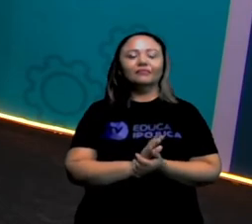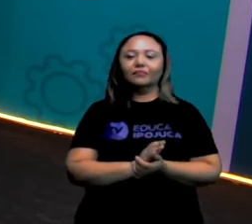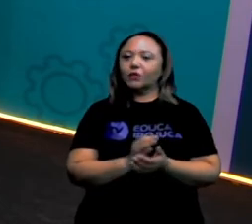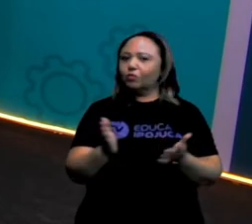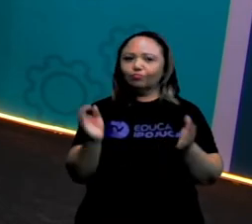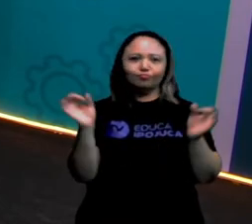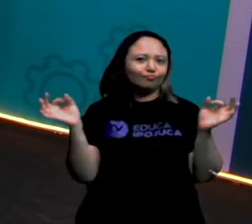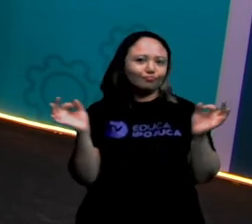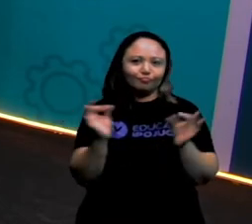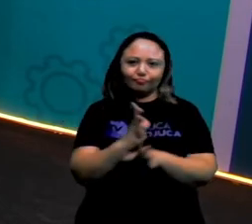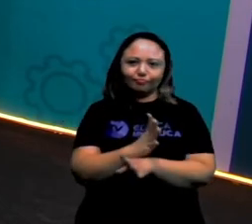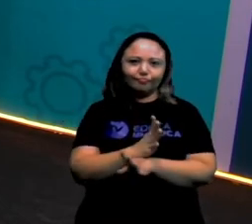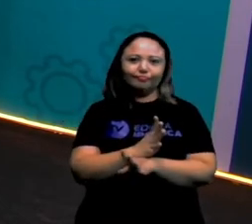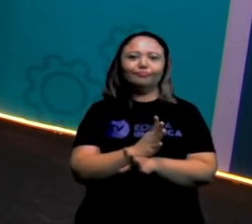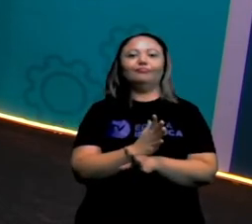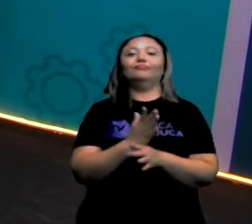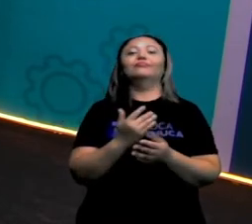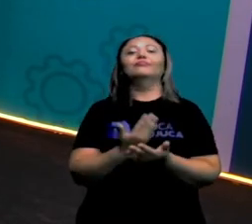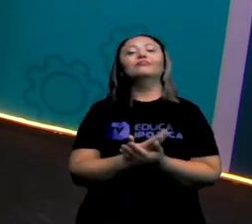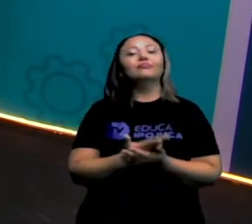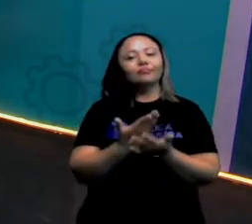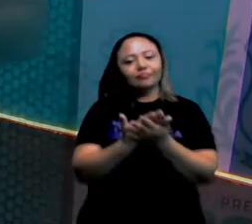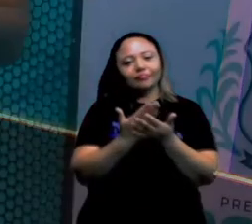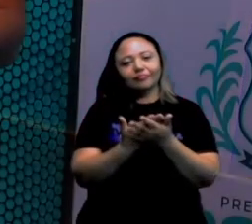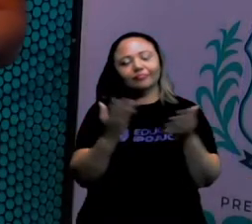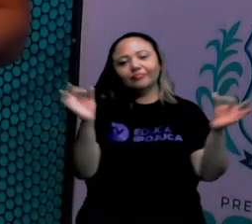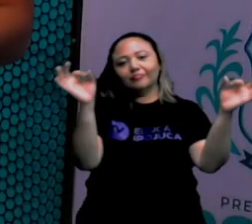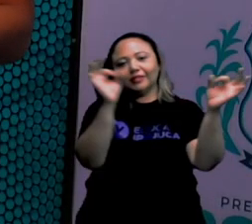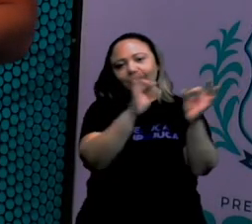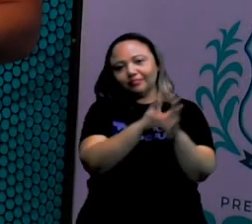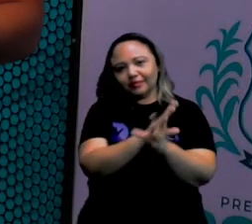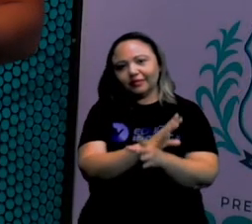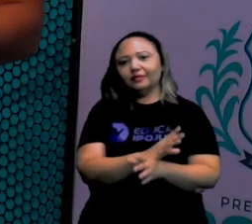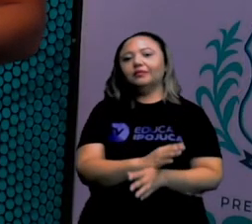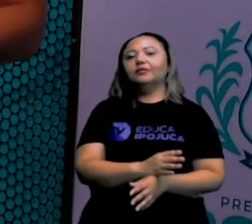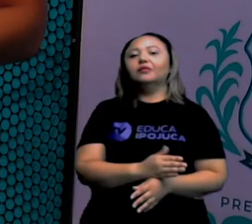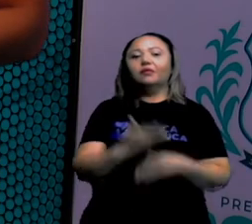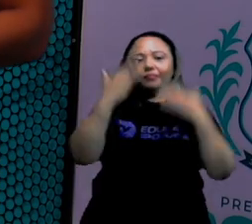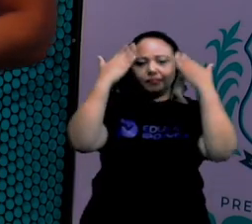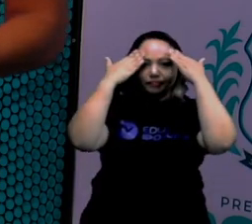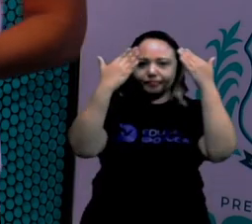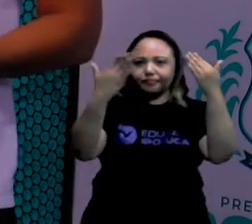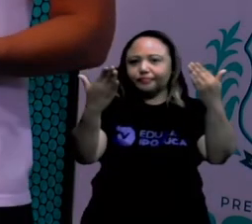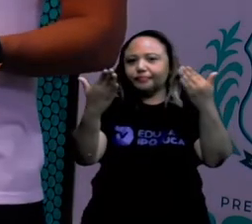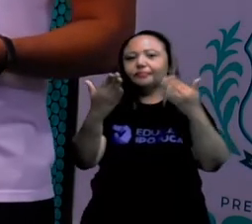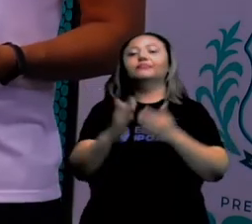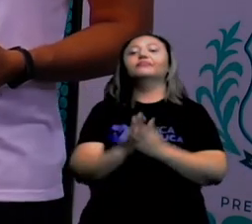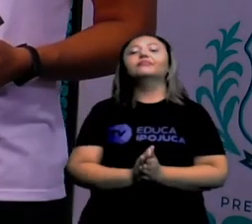por hoje é só, pessoal. Eu agradeço a vocês, agradeço a participação de todos.